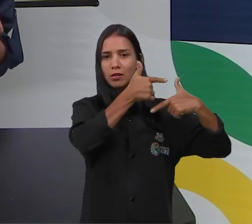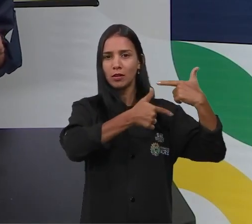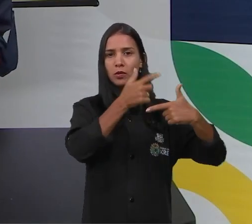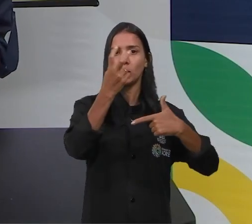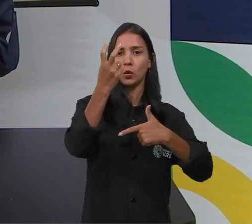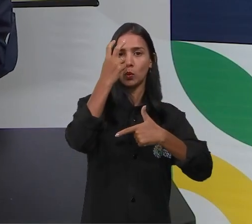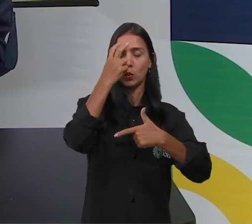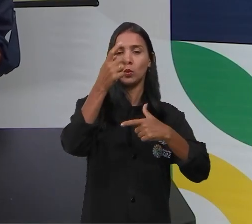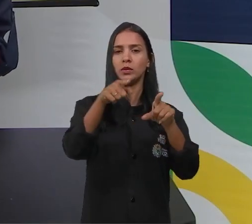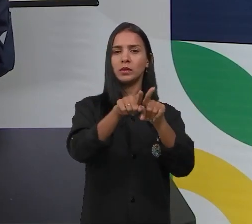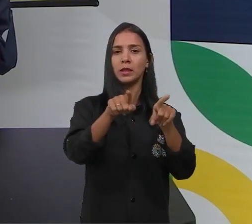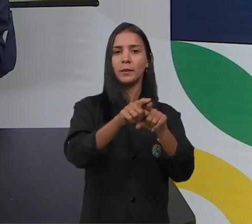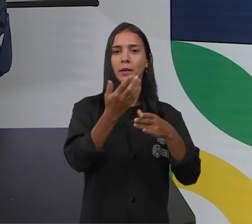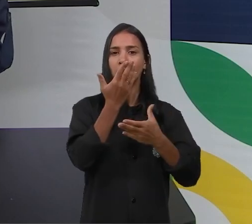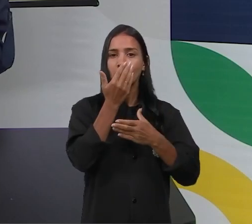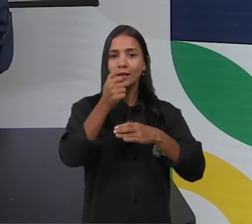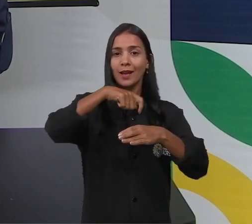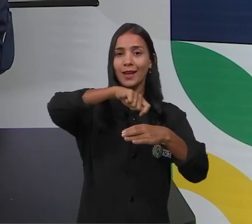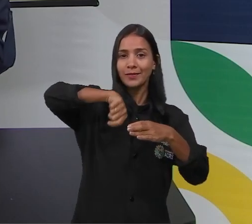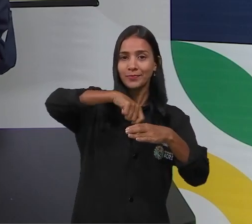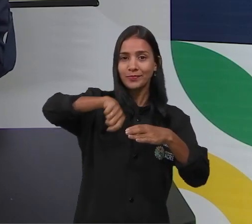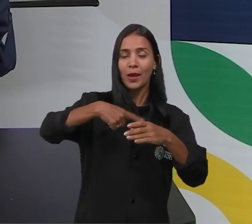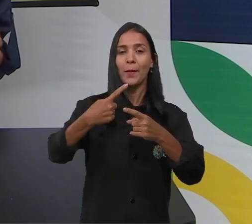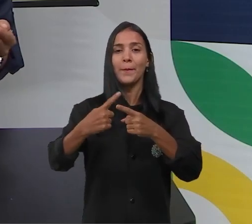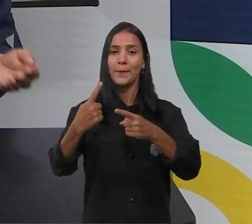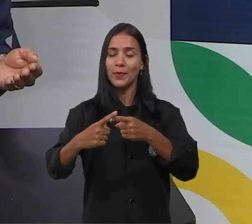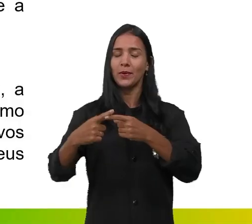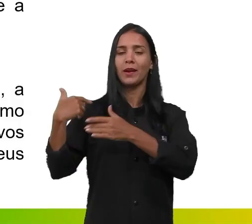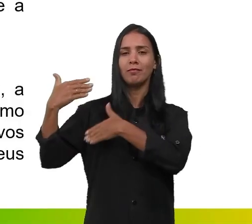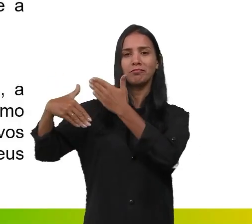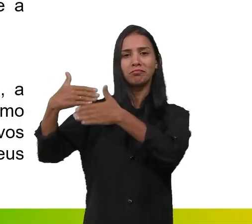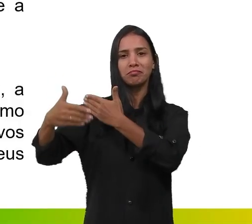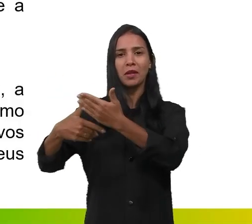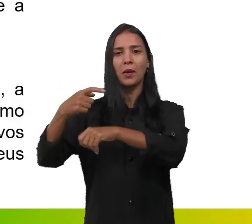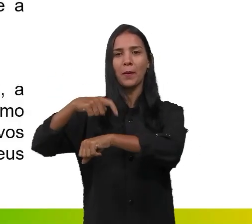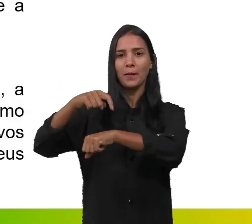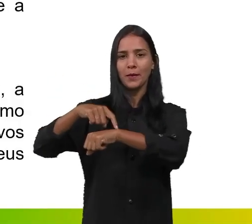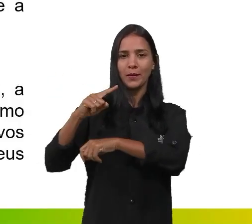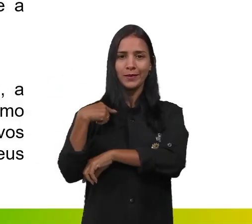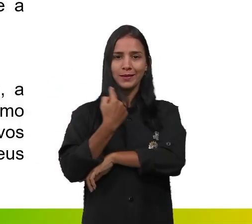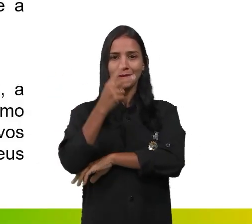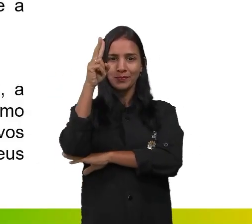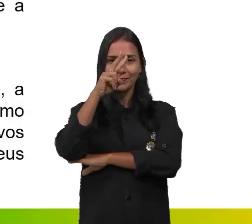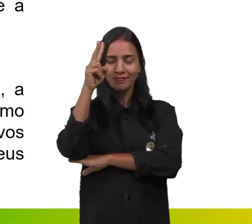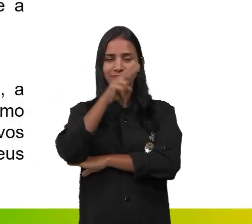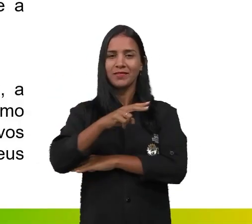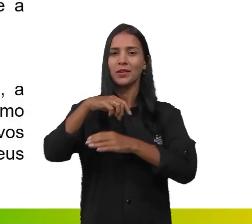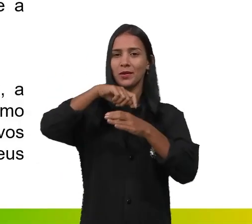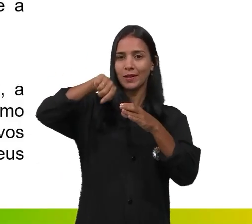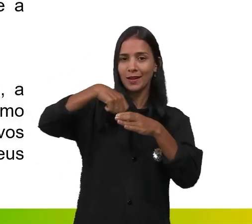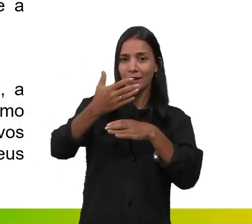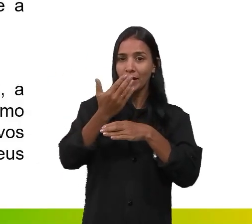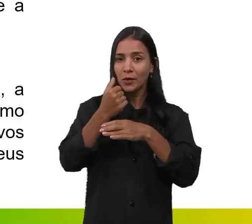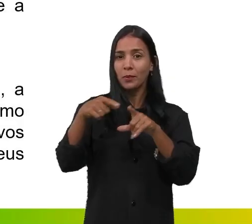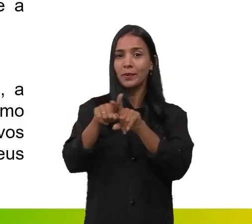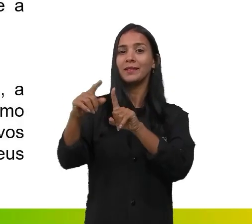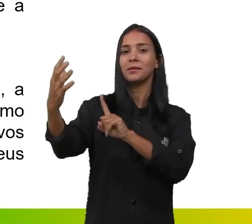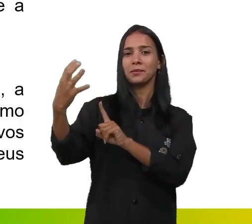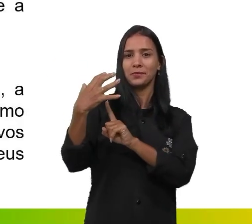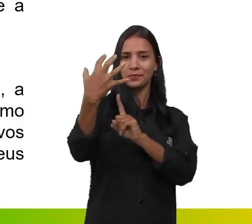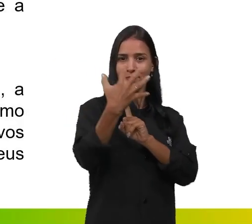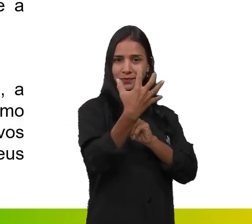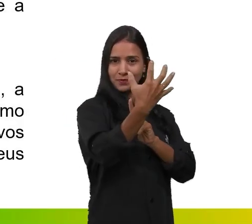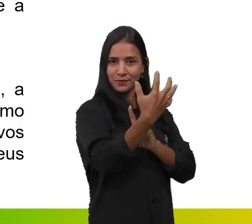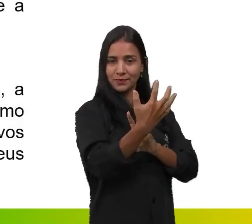em algum momento da nossa história, também acabou se impondo. E o movimento indígena? Então,